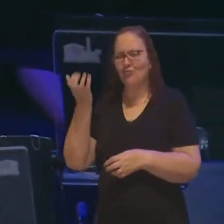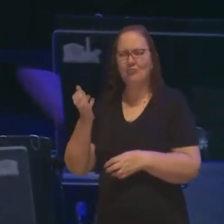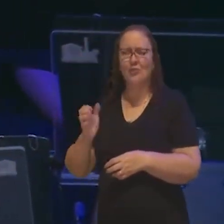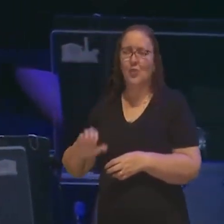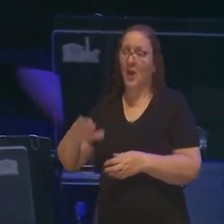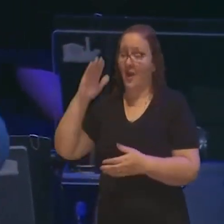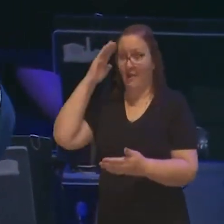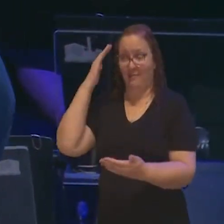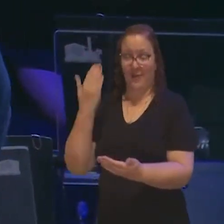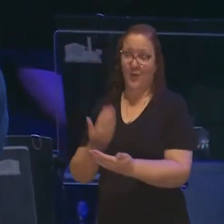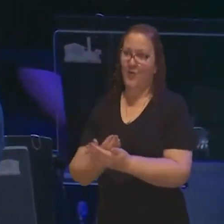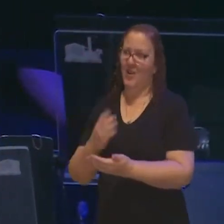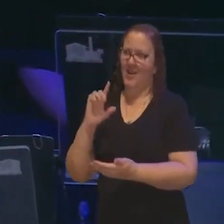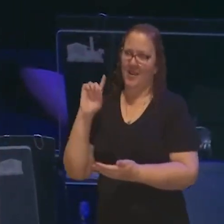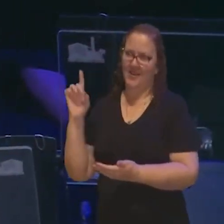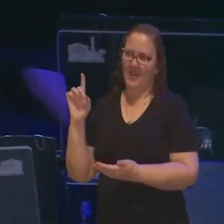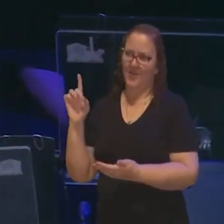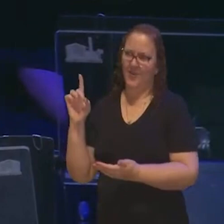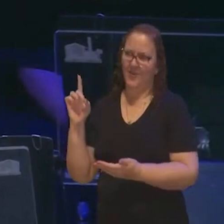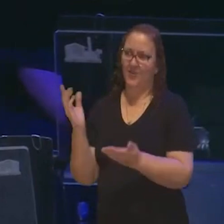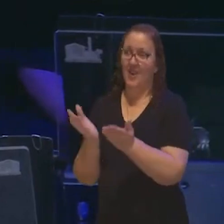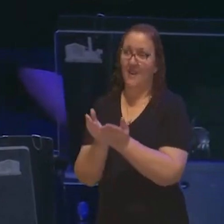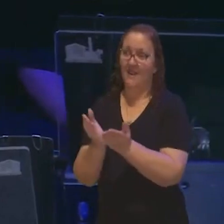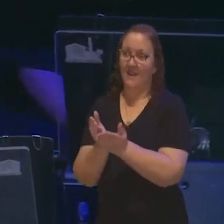crê, o evangelho é fé,